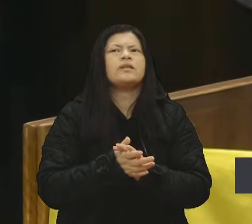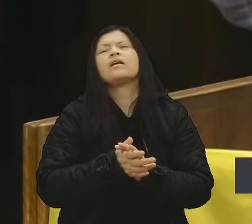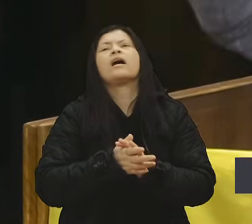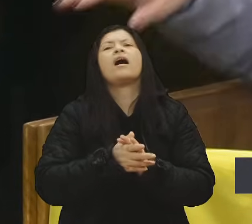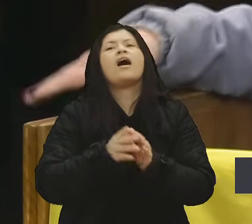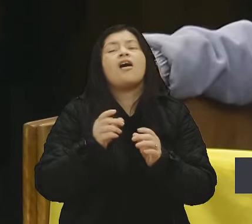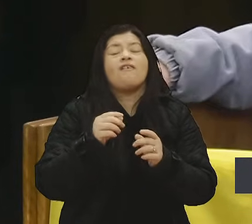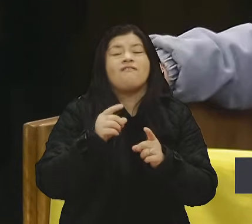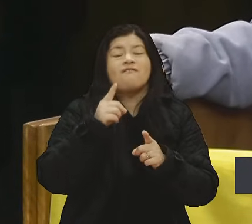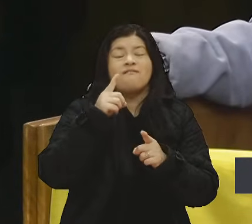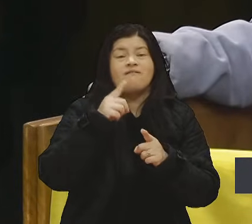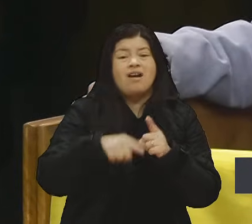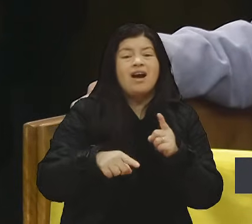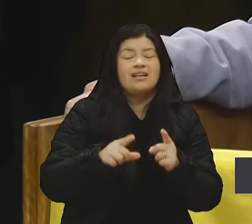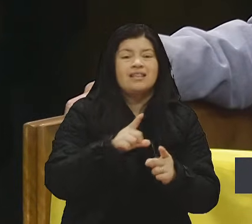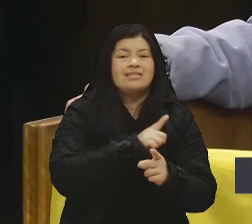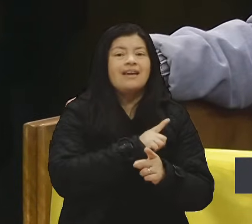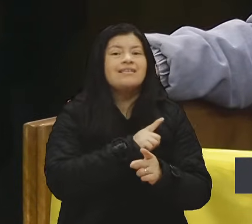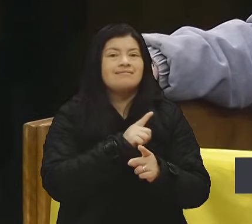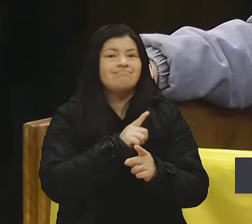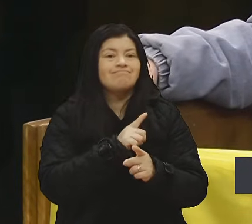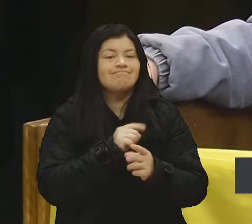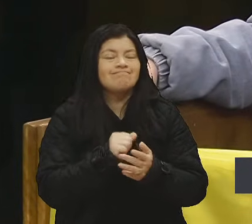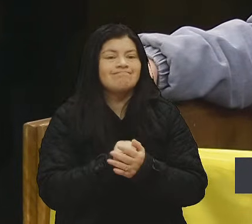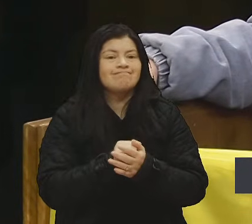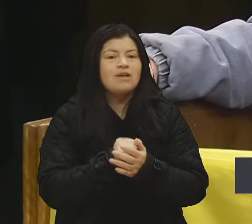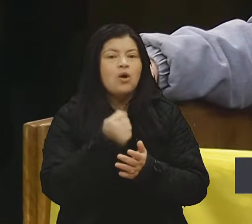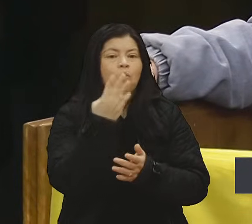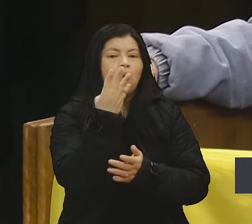que terá é exatamente